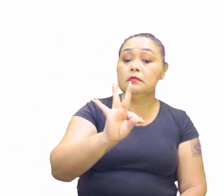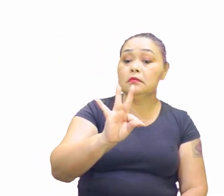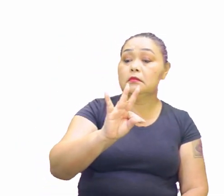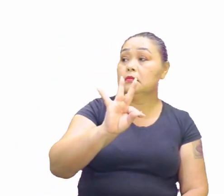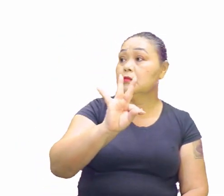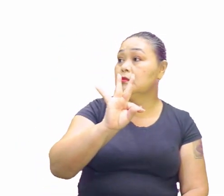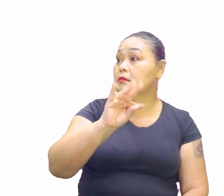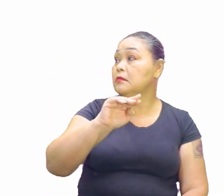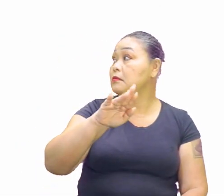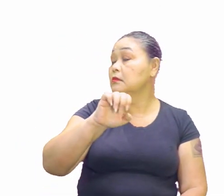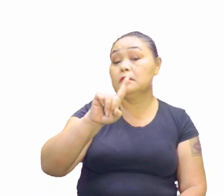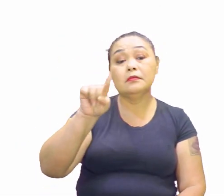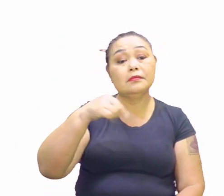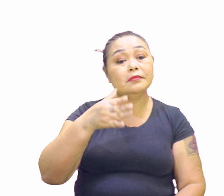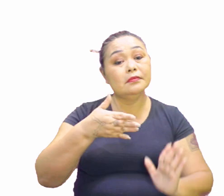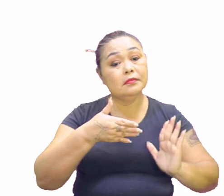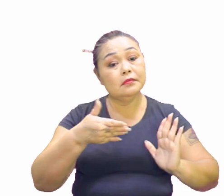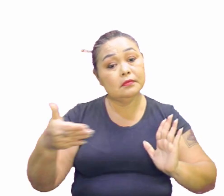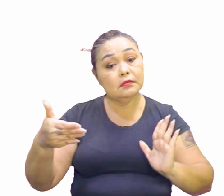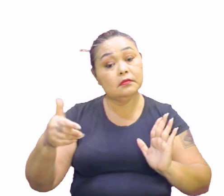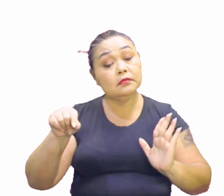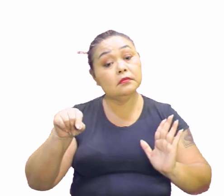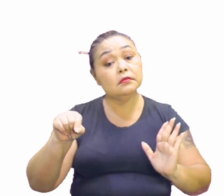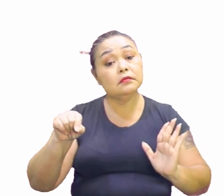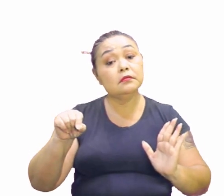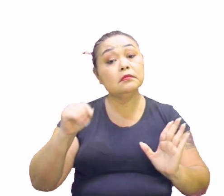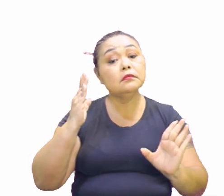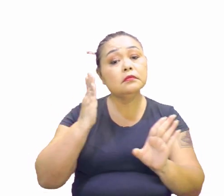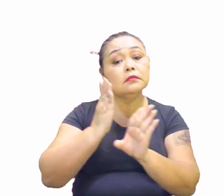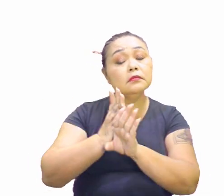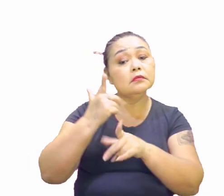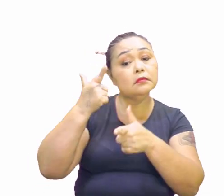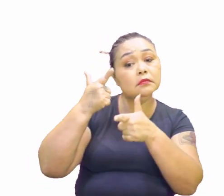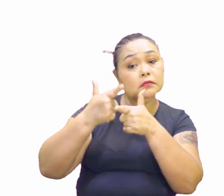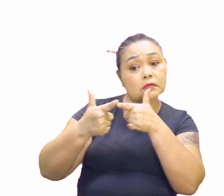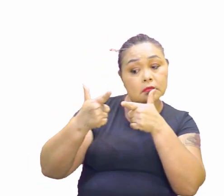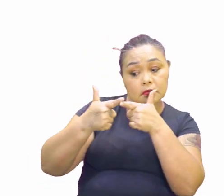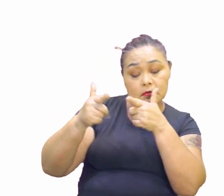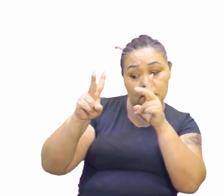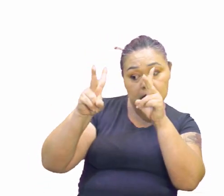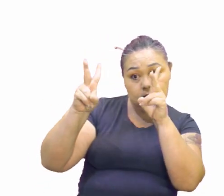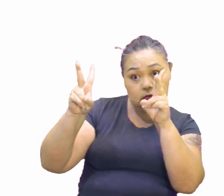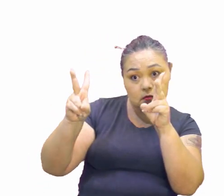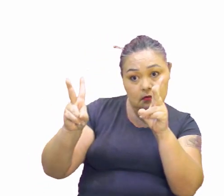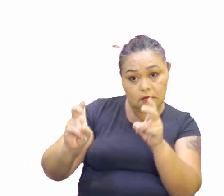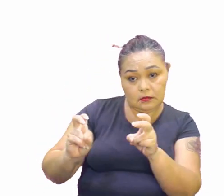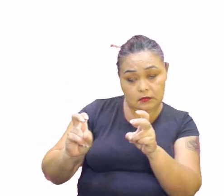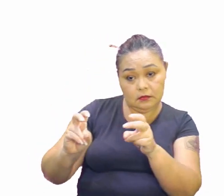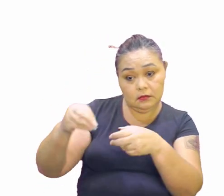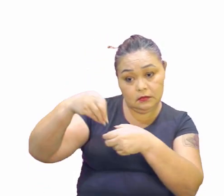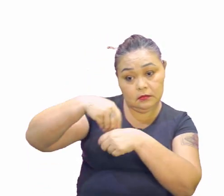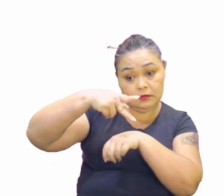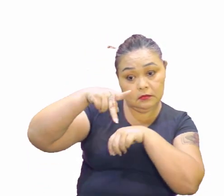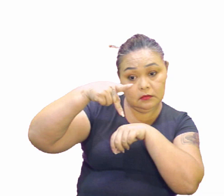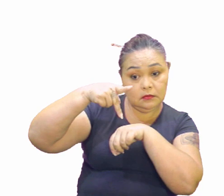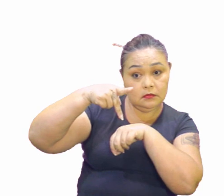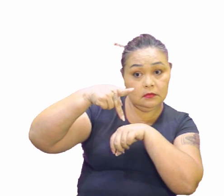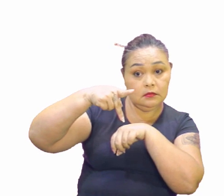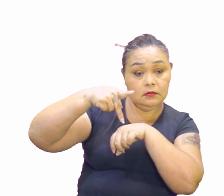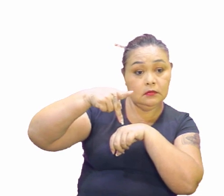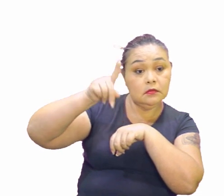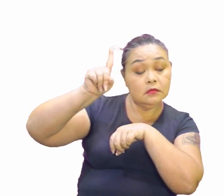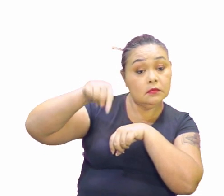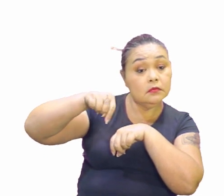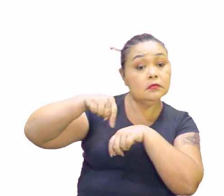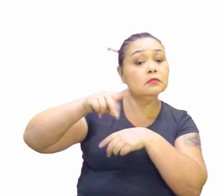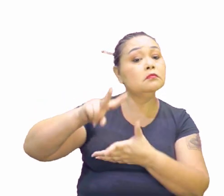Tese. É o período em que você identifica a problemática do tema no país.